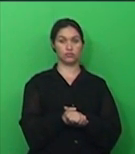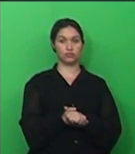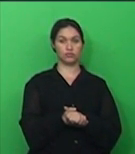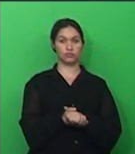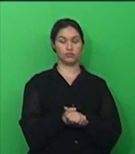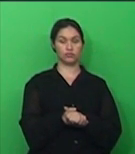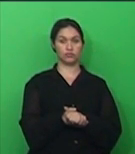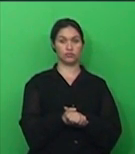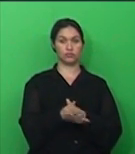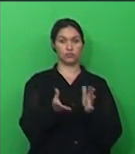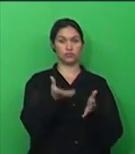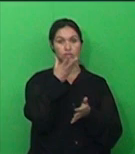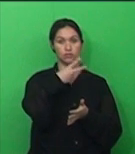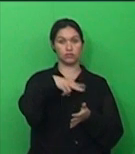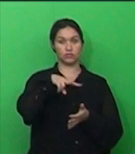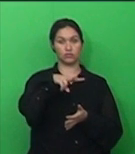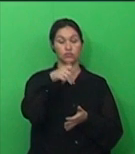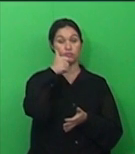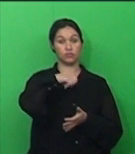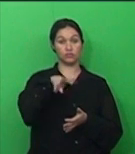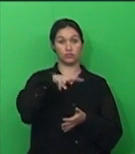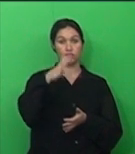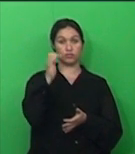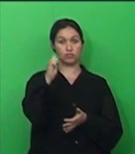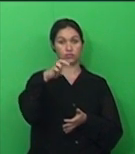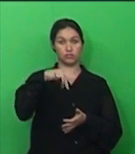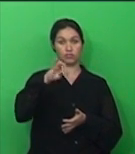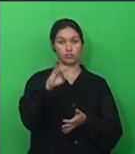Questão de ordem cedida à vereadora Camila Nascimento.